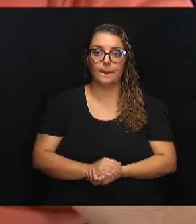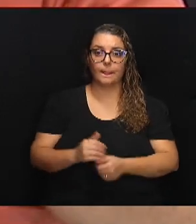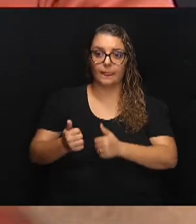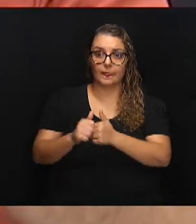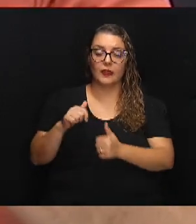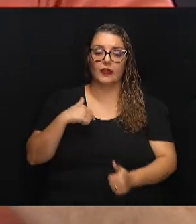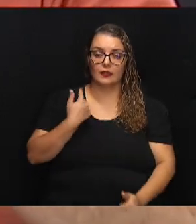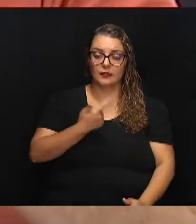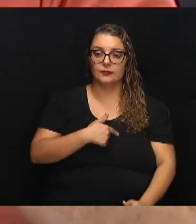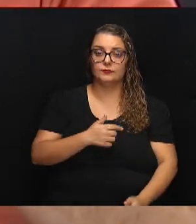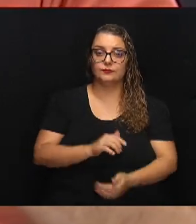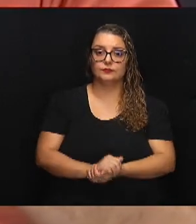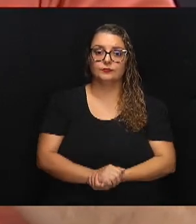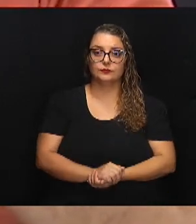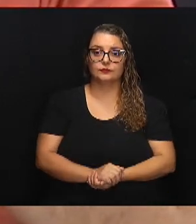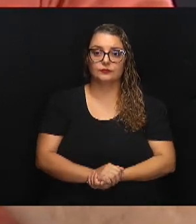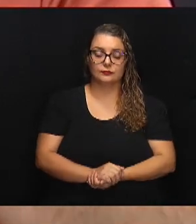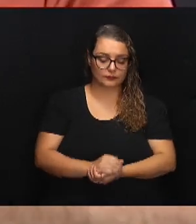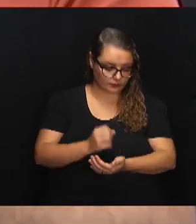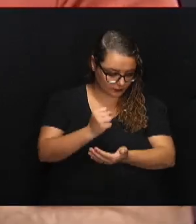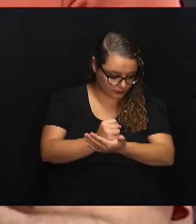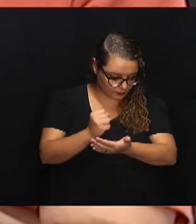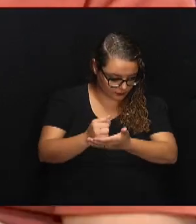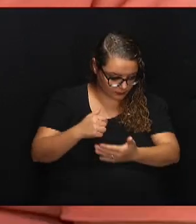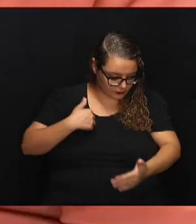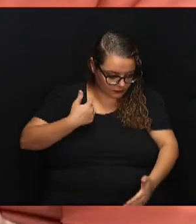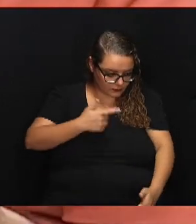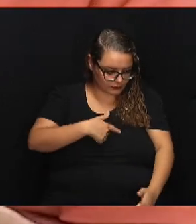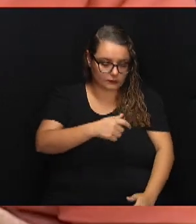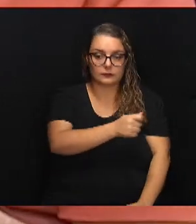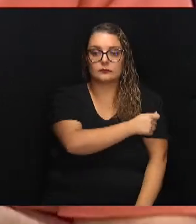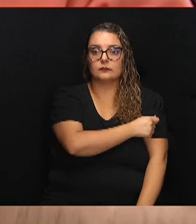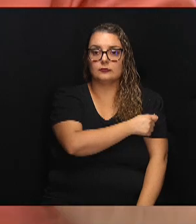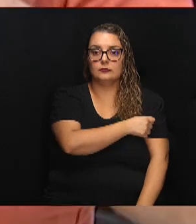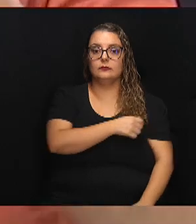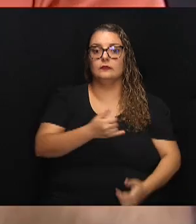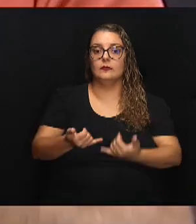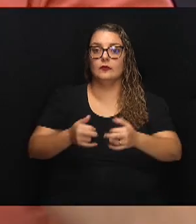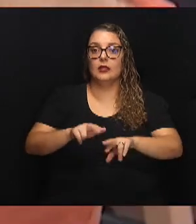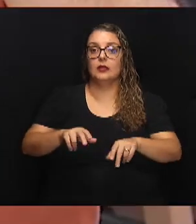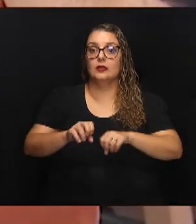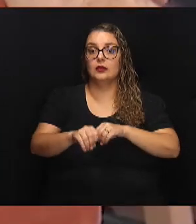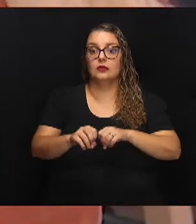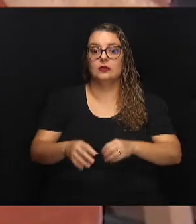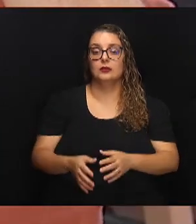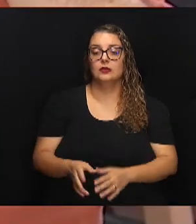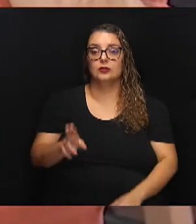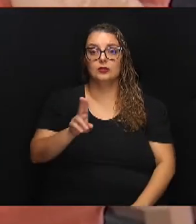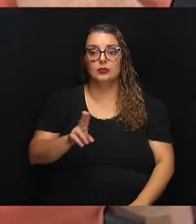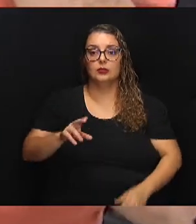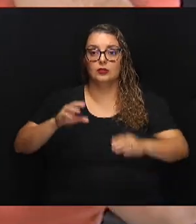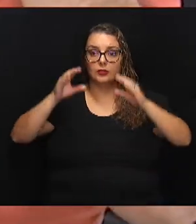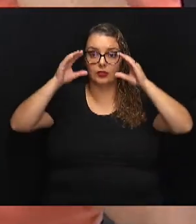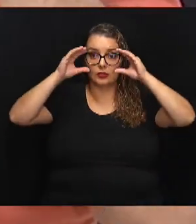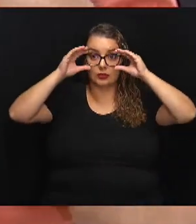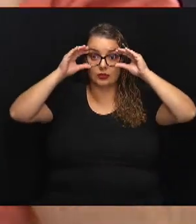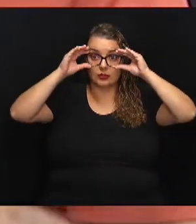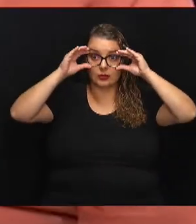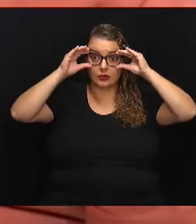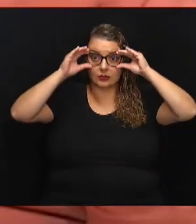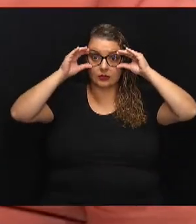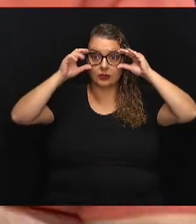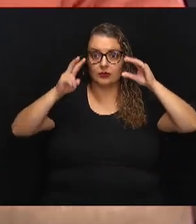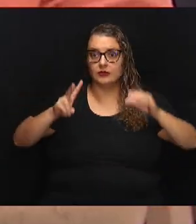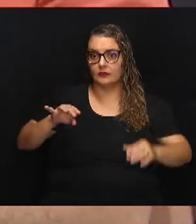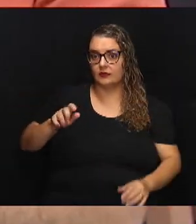gente, que contrata os nossos alunos para fazerem jogos educacionais. que se utiliza de tecnologia VR, né,